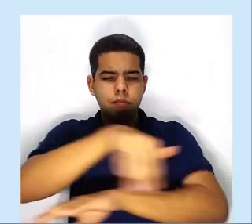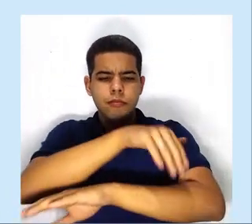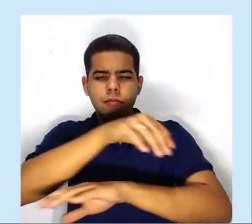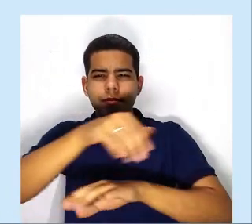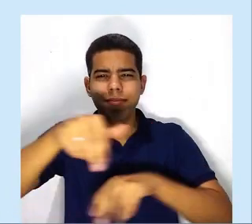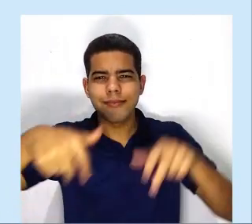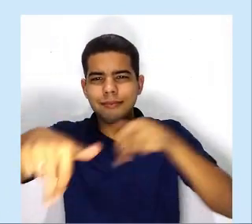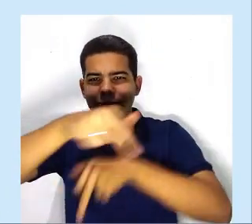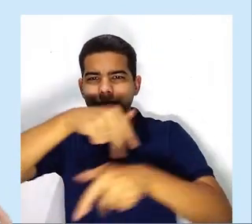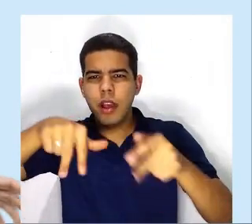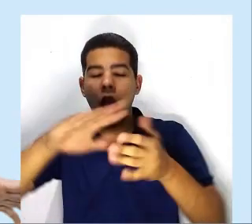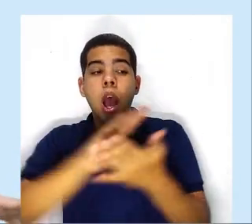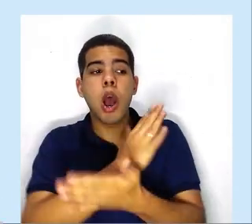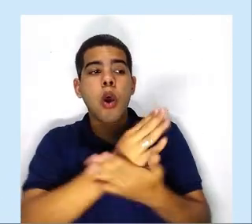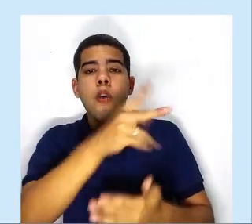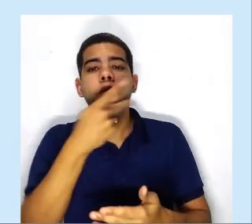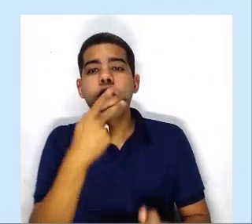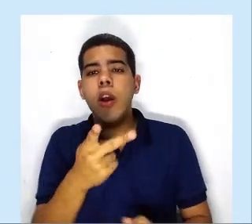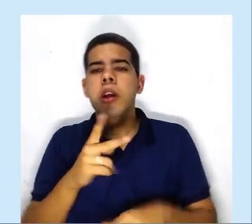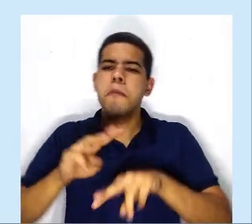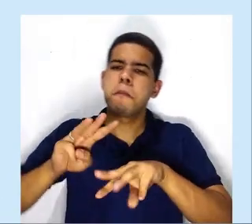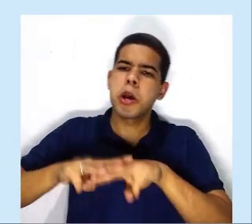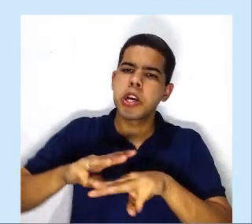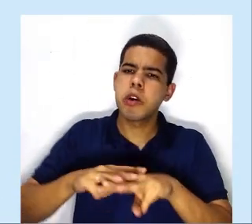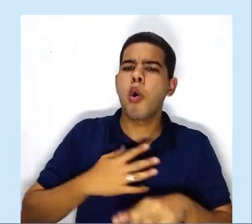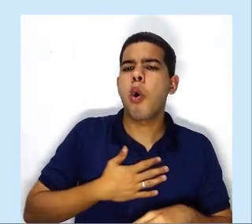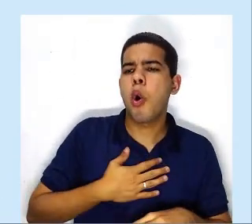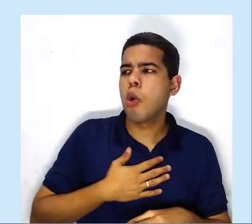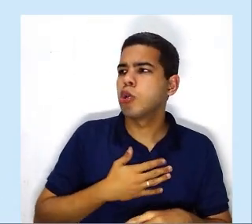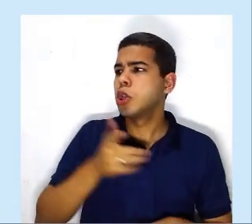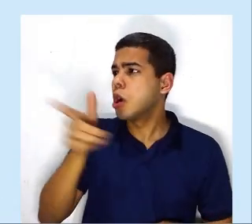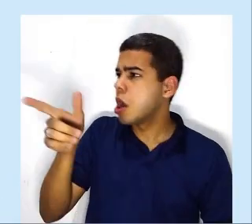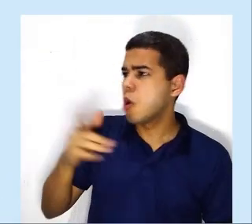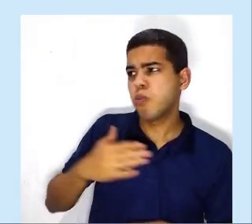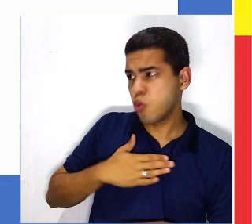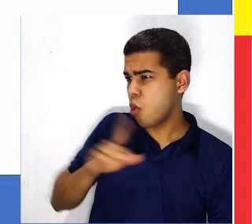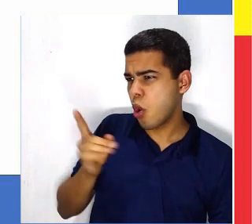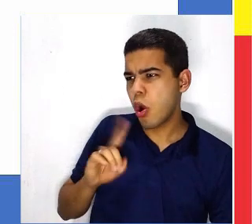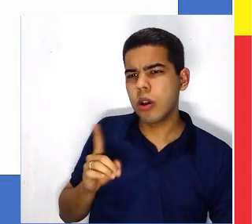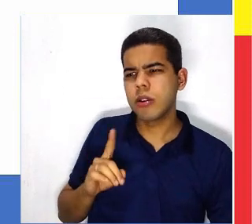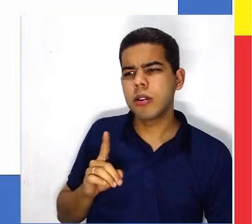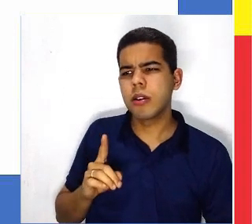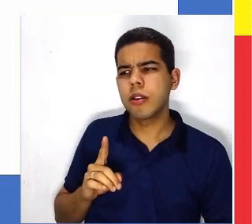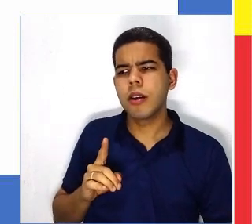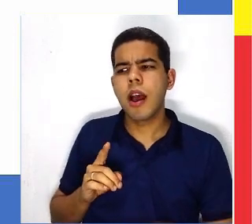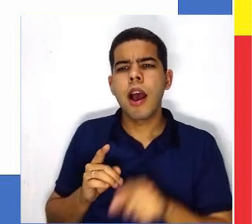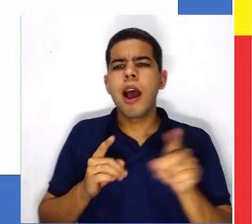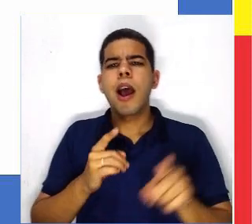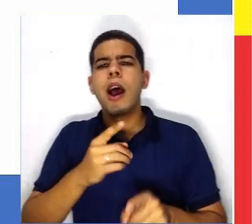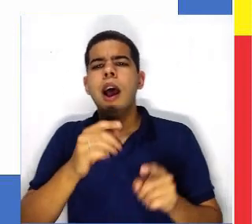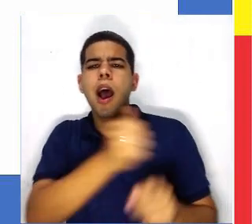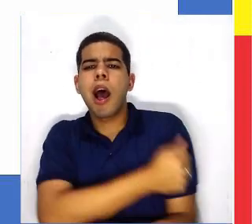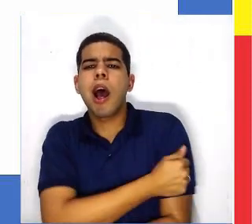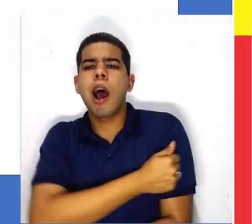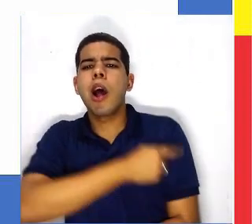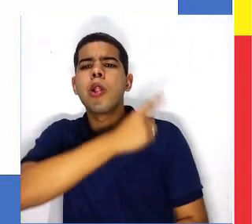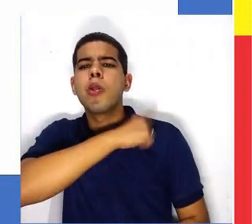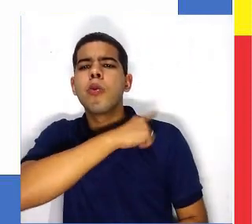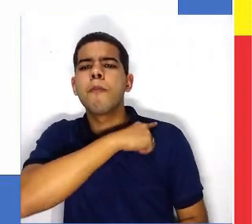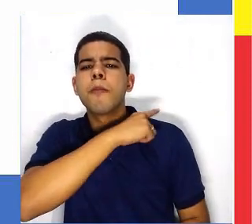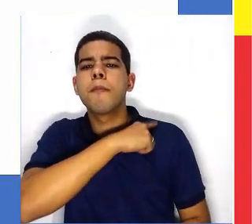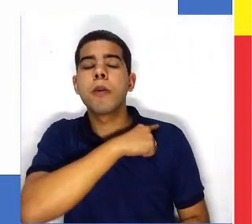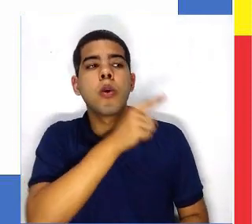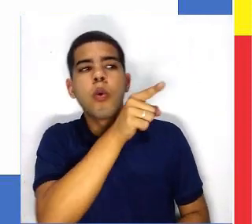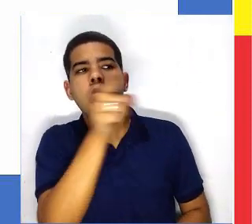que gostavam de matemática, outros não. E aí eu me motivei a pesquisar quantos alunos do primeiro ano do ensino